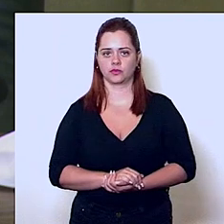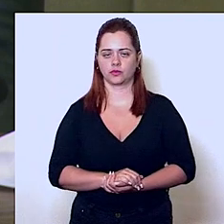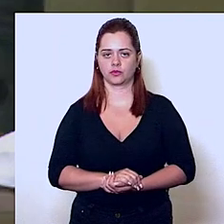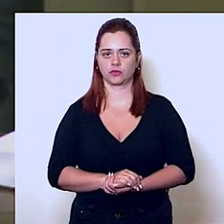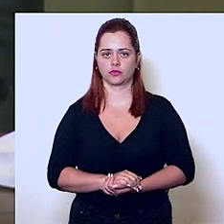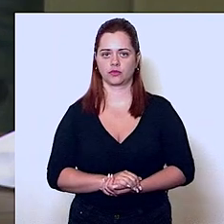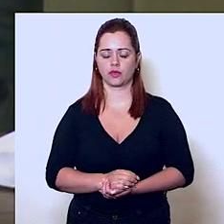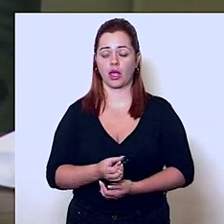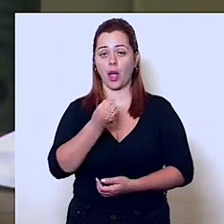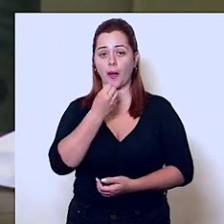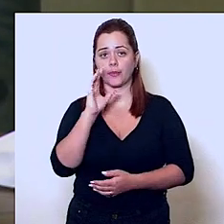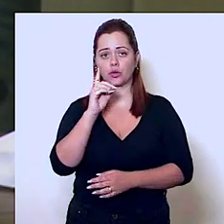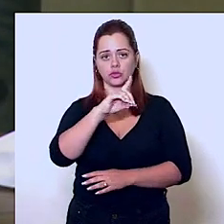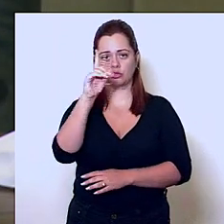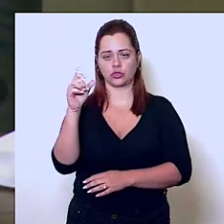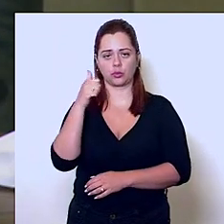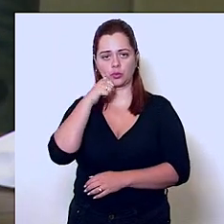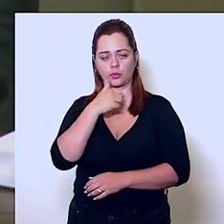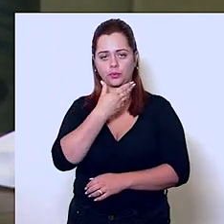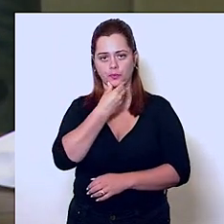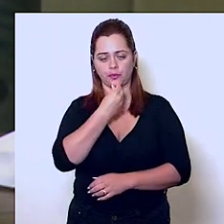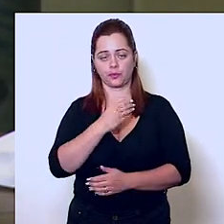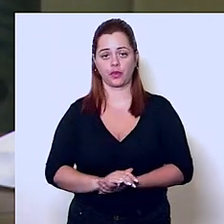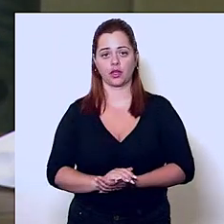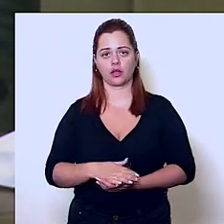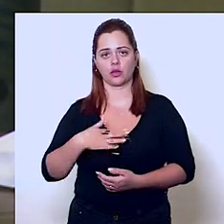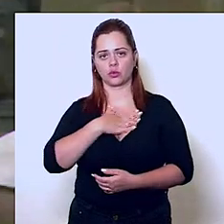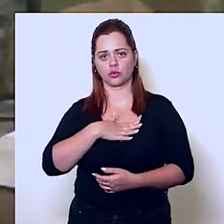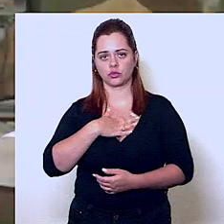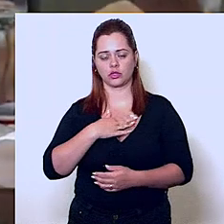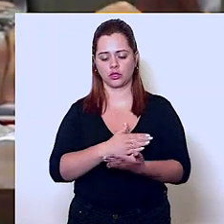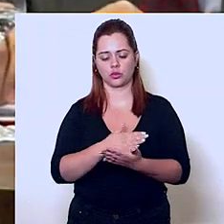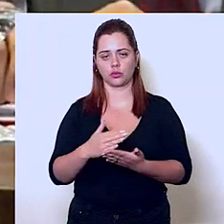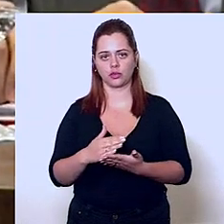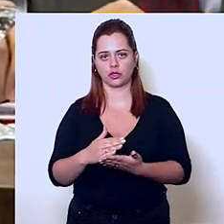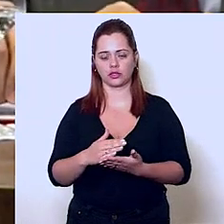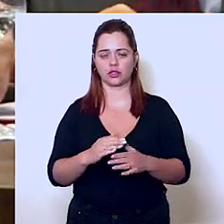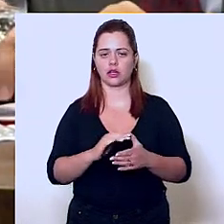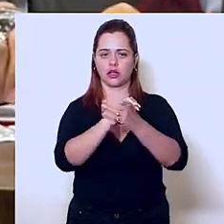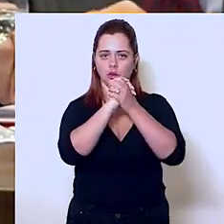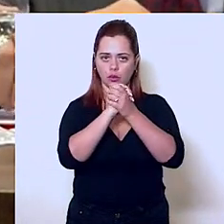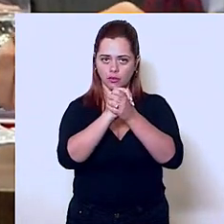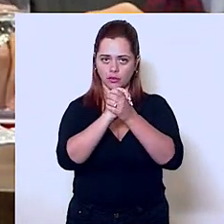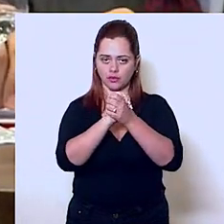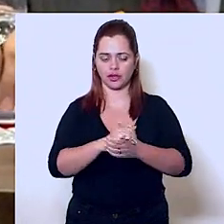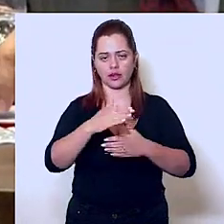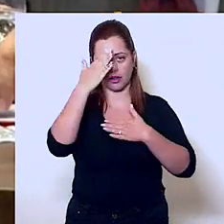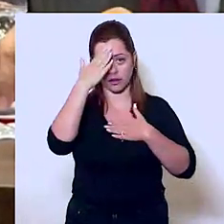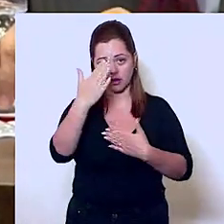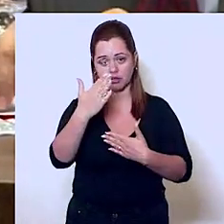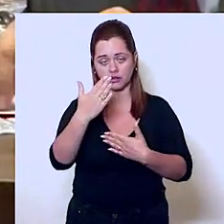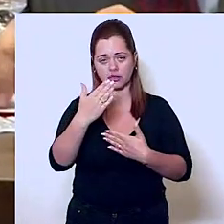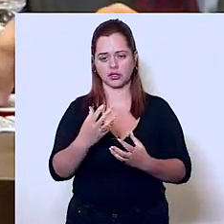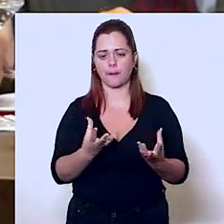Bom dia, senhoras e senhores. Queria, inicialmente, saudar e agradecer muito ao embaixador